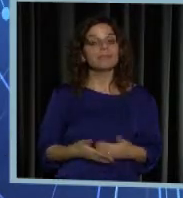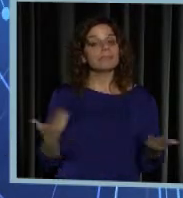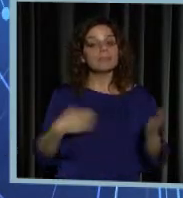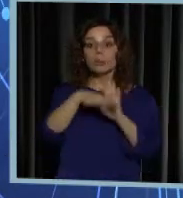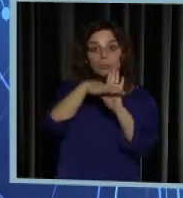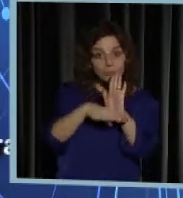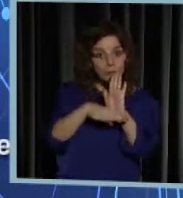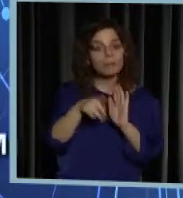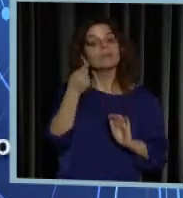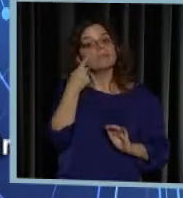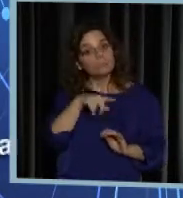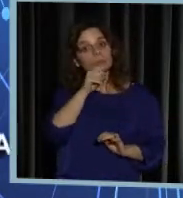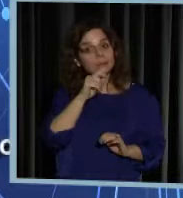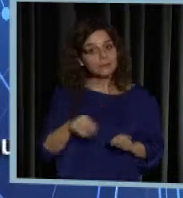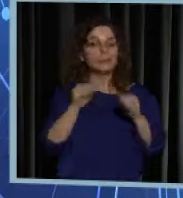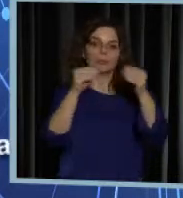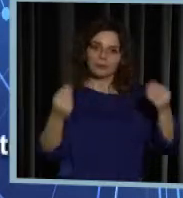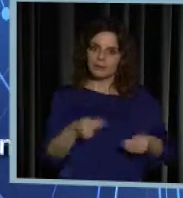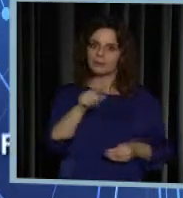Pode voltar a ver este programa em